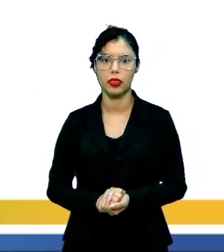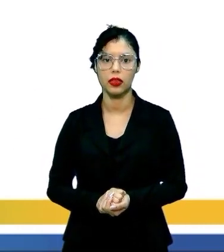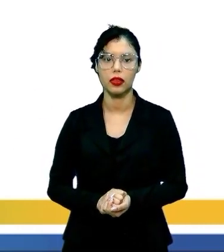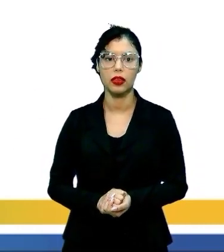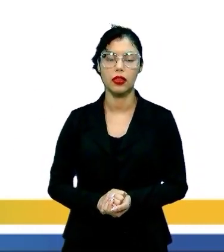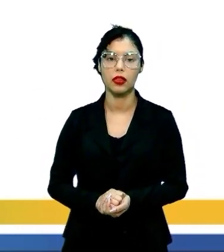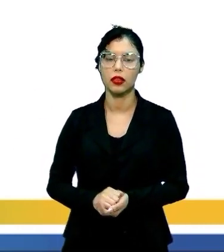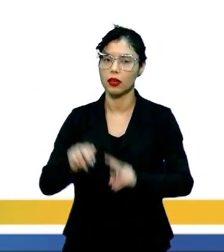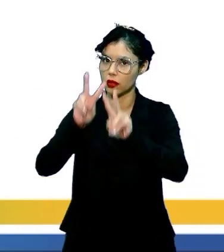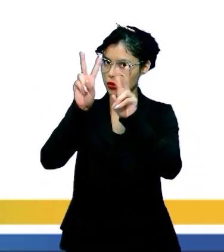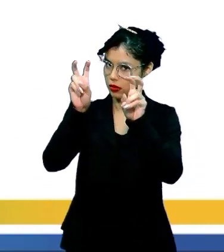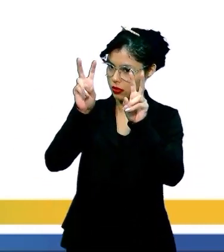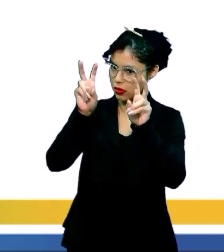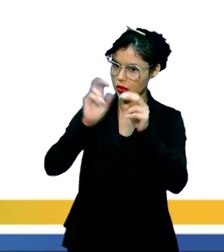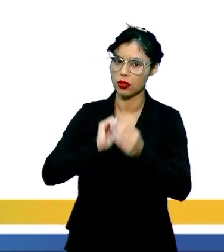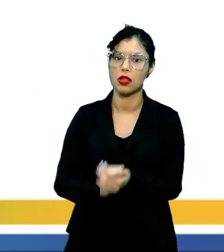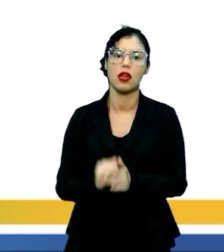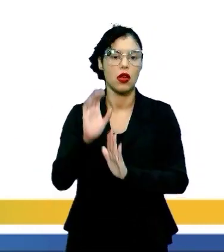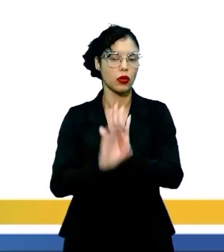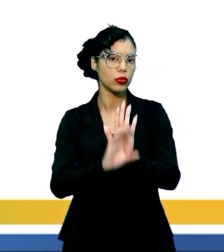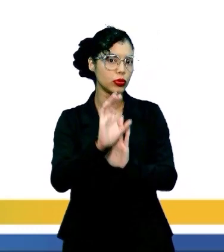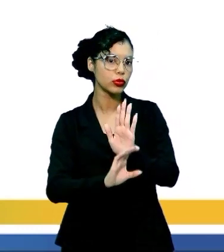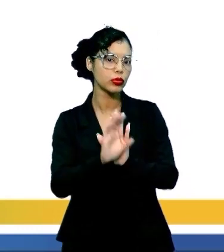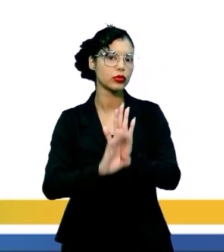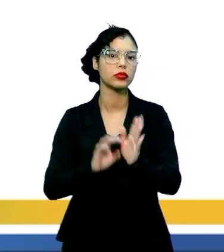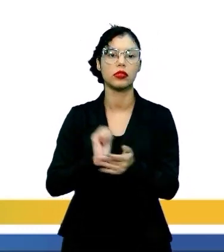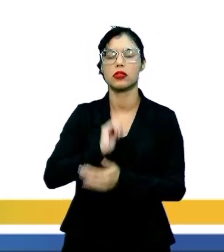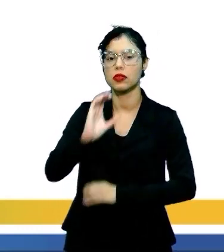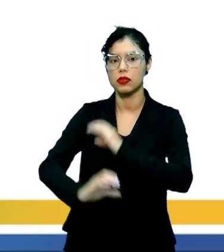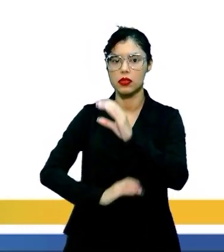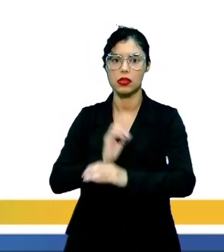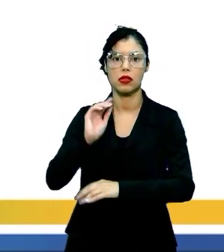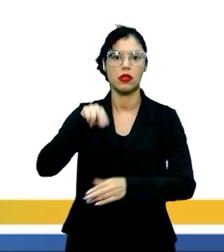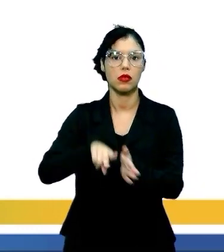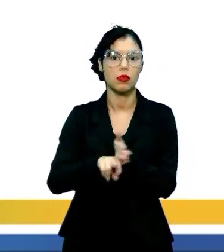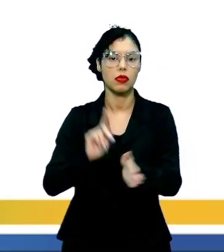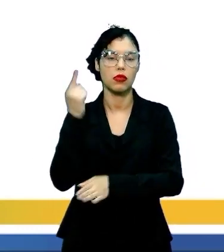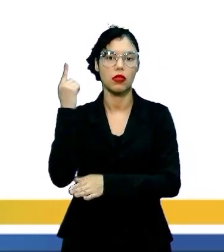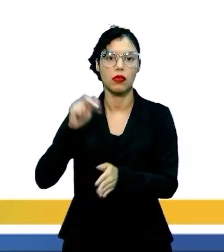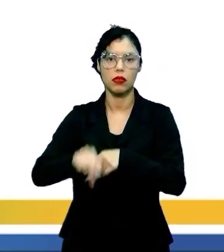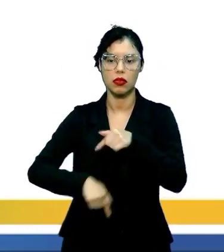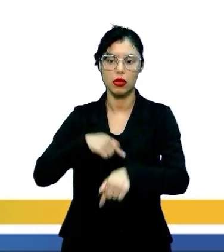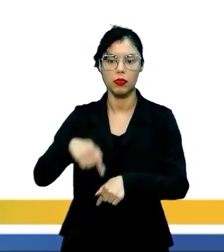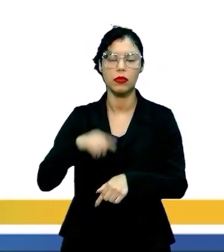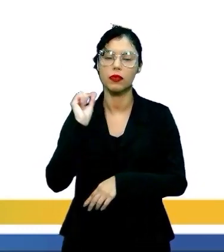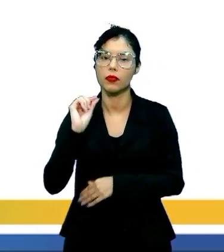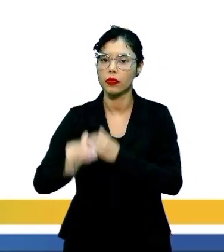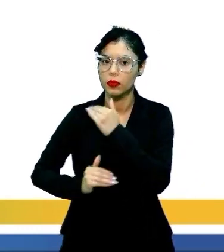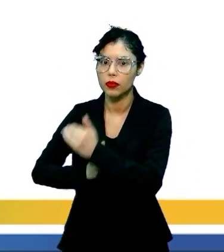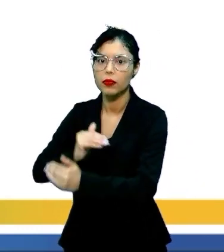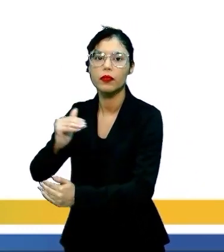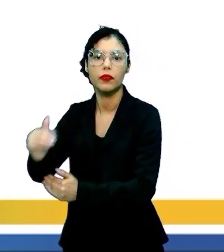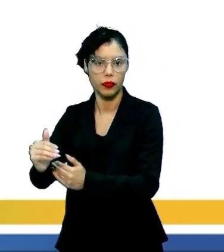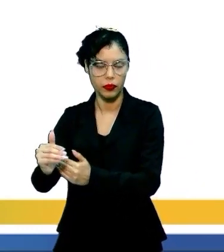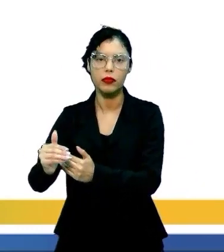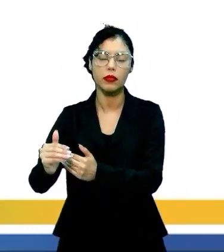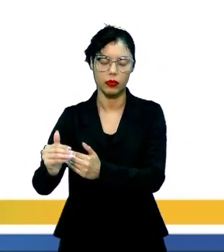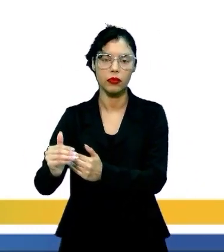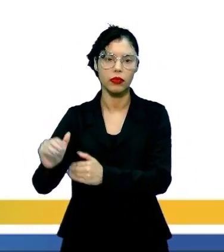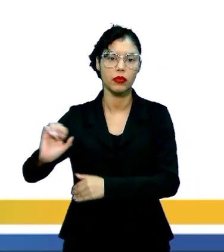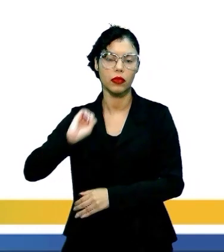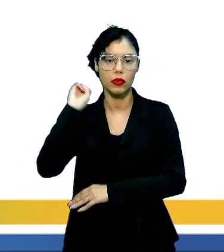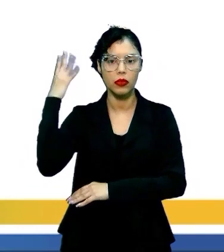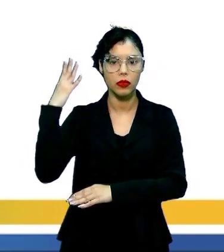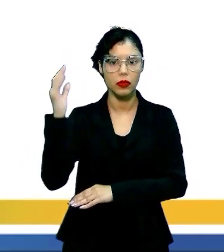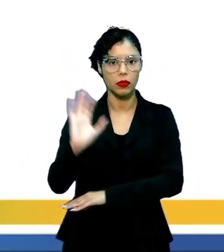Ao pé da letra, o conceito que nós temos de ciclos biogeoquímicos são processos que